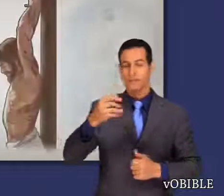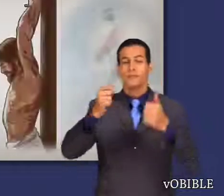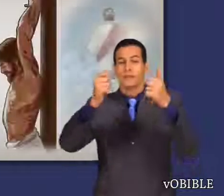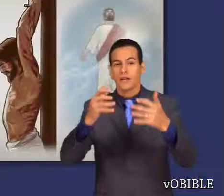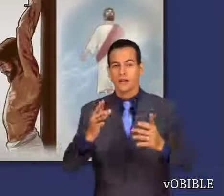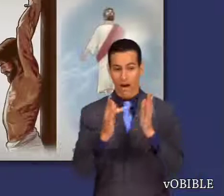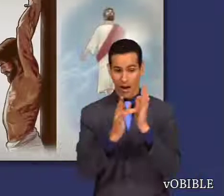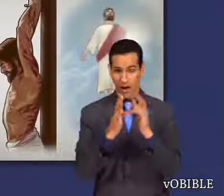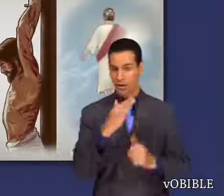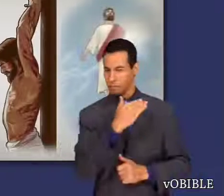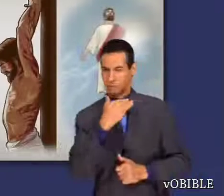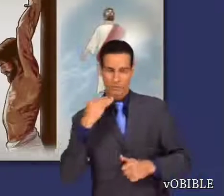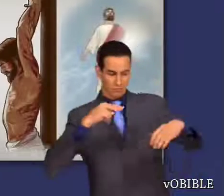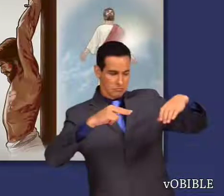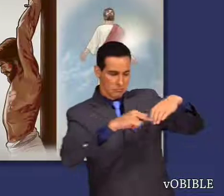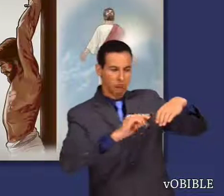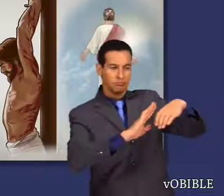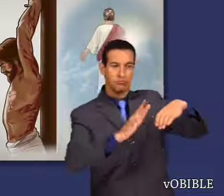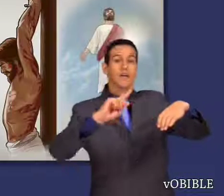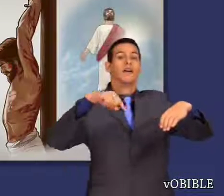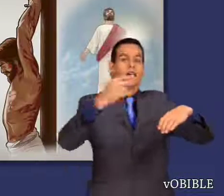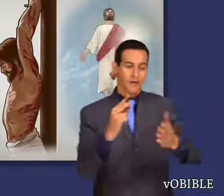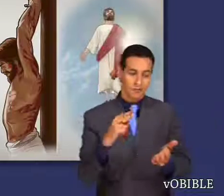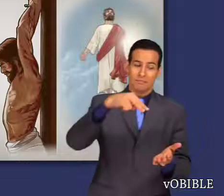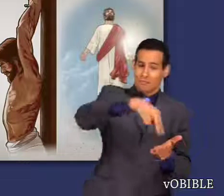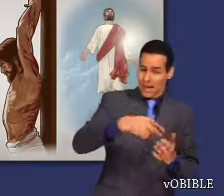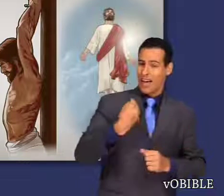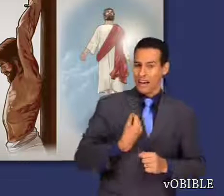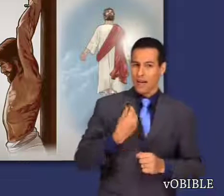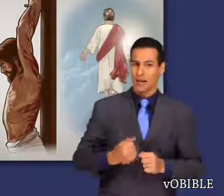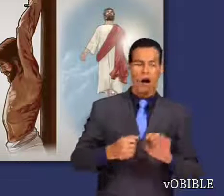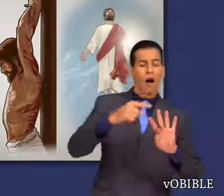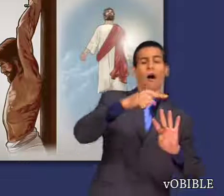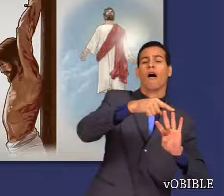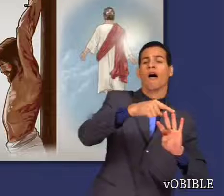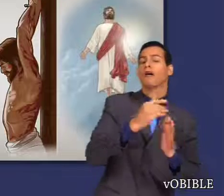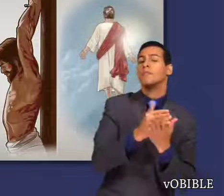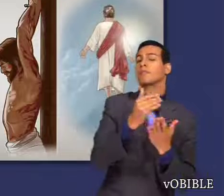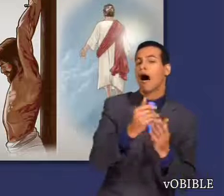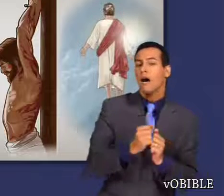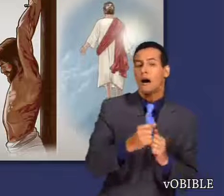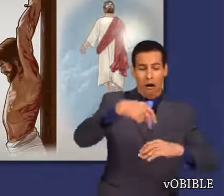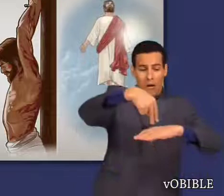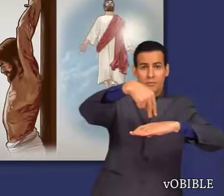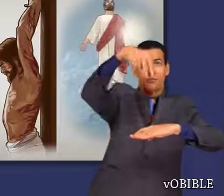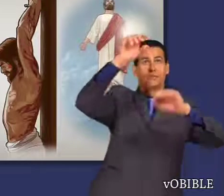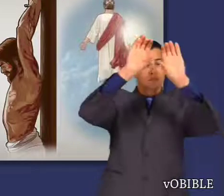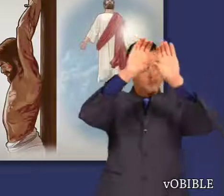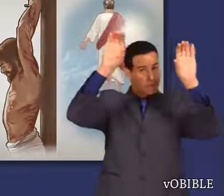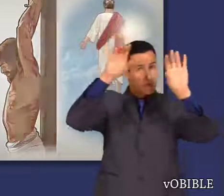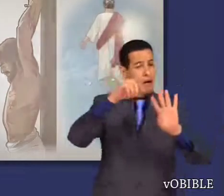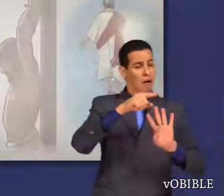os acontecimentos relacionados à ressurreição de Jesus. Lucas é o único evangelho que descreve a ascensão de Jesus ao